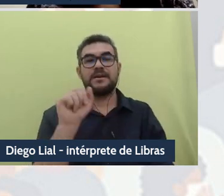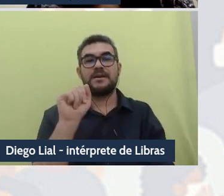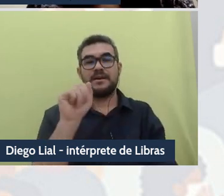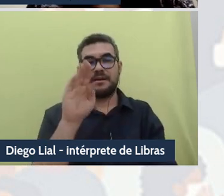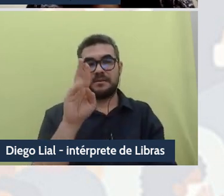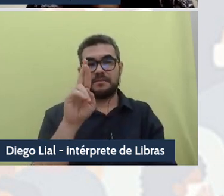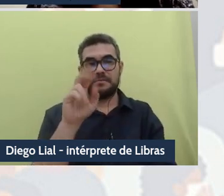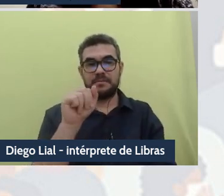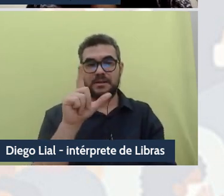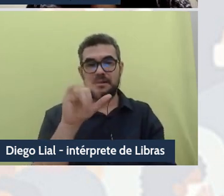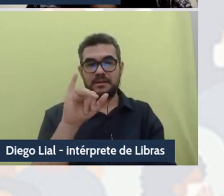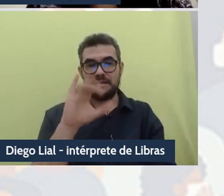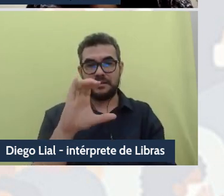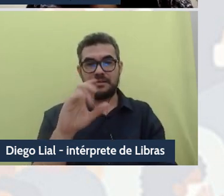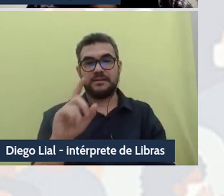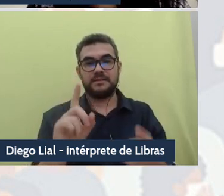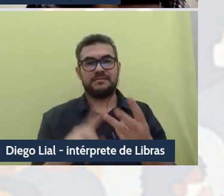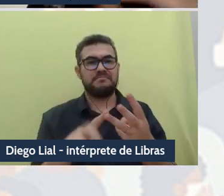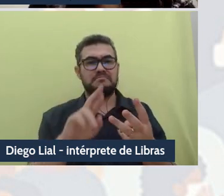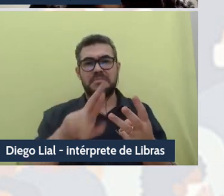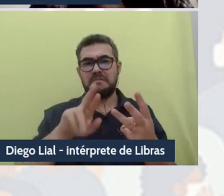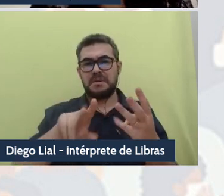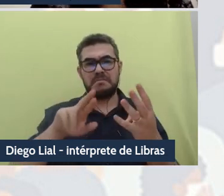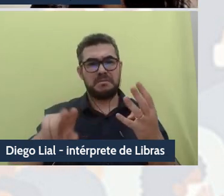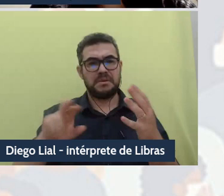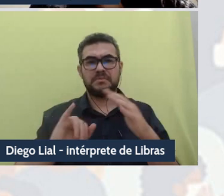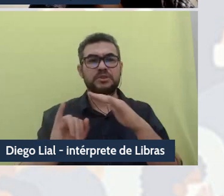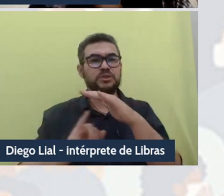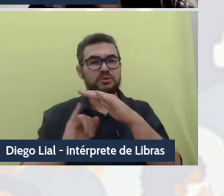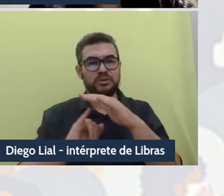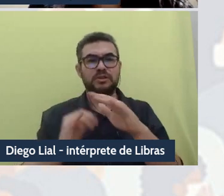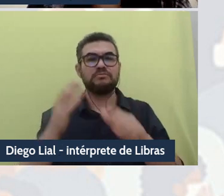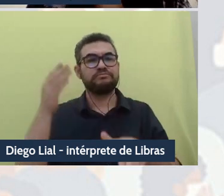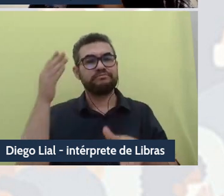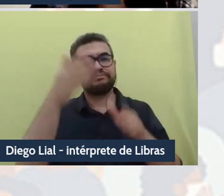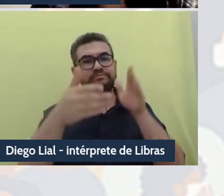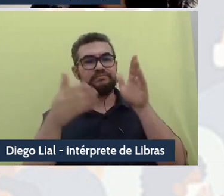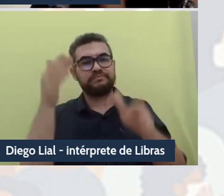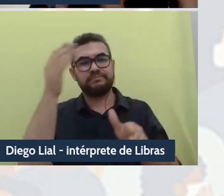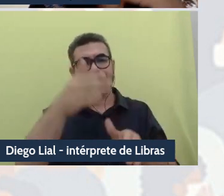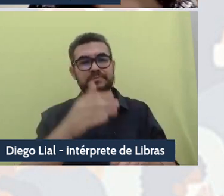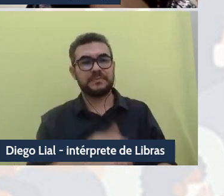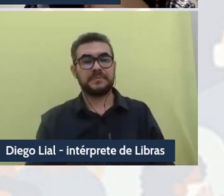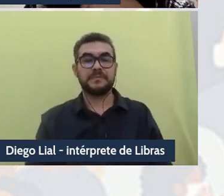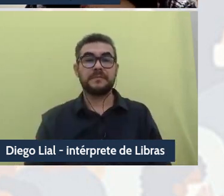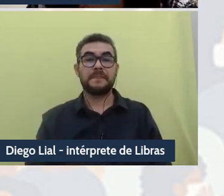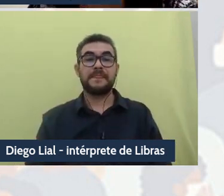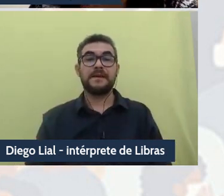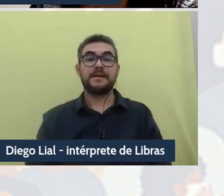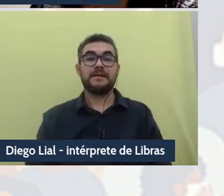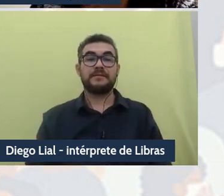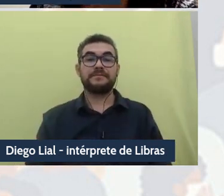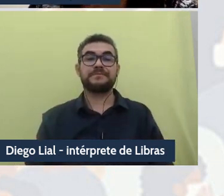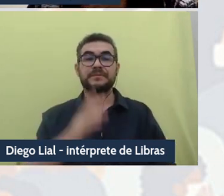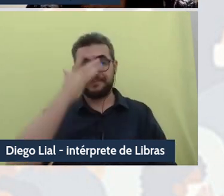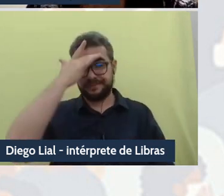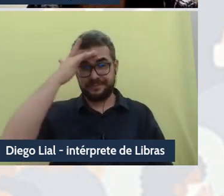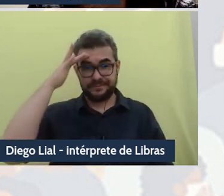Brastisson, né? Várias instituições aí, autores e autoras, né, daquele componente que